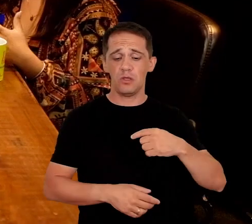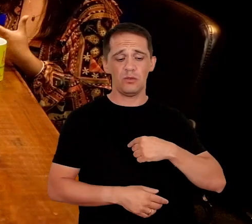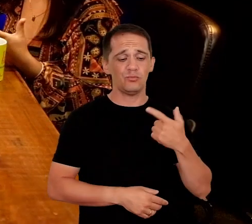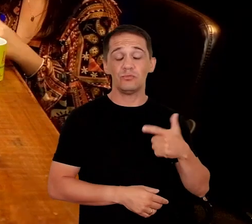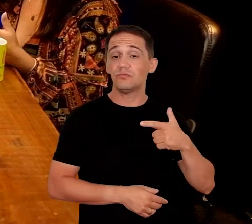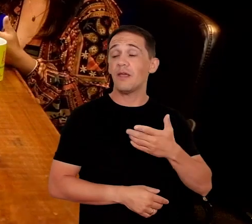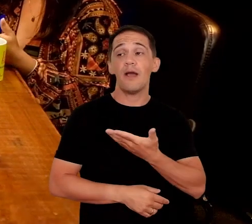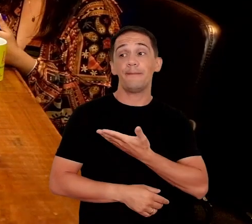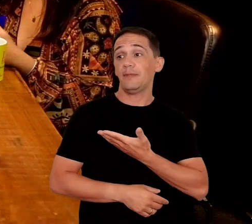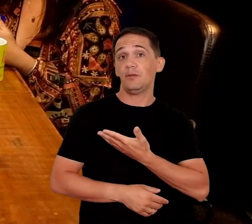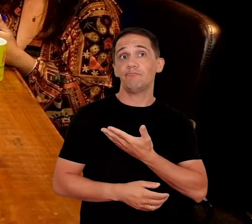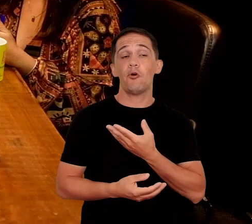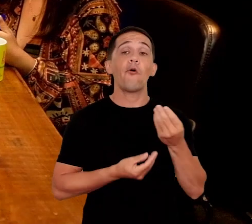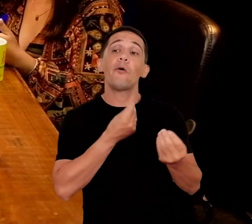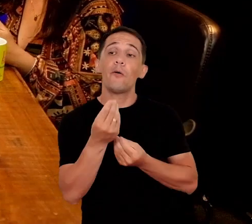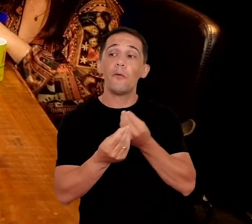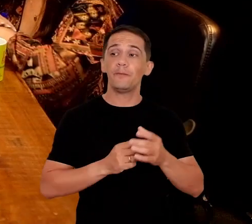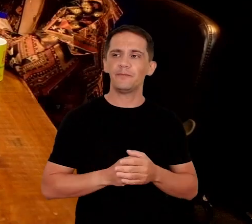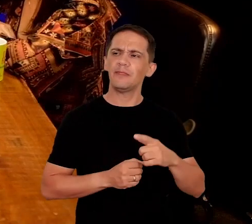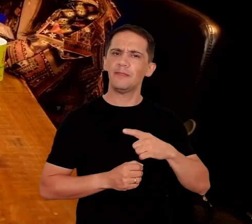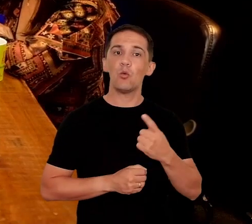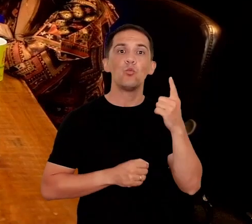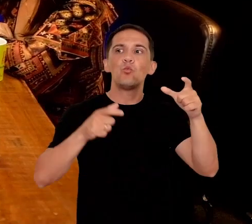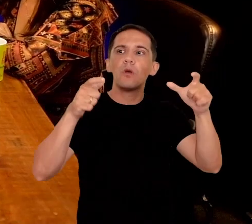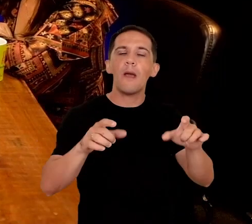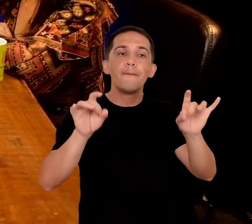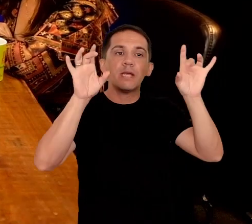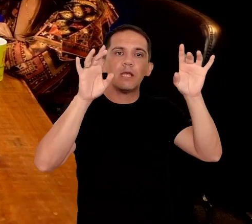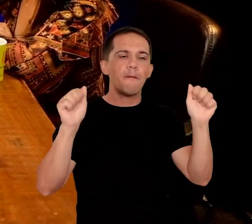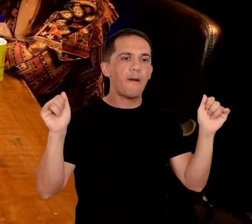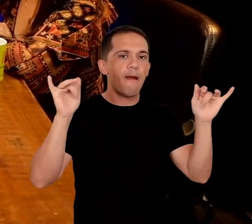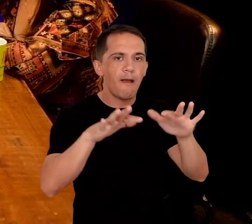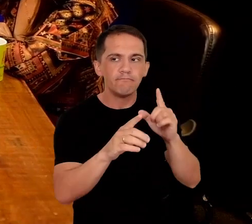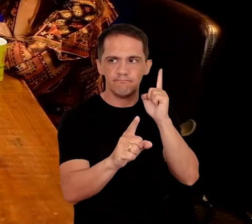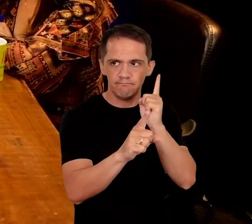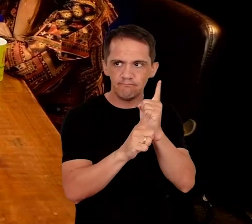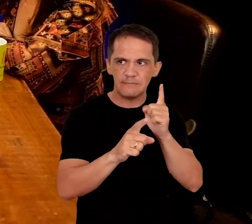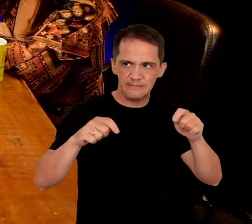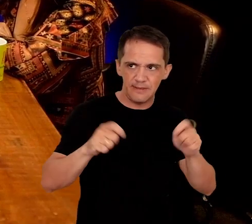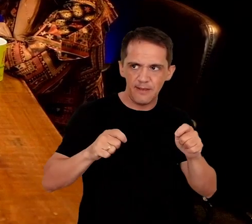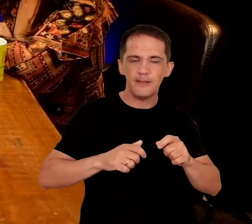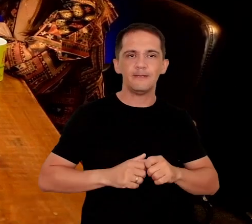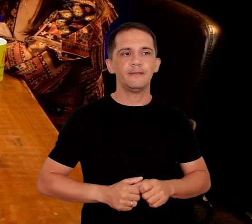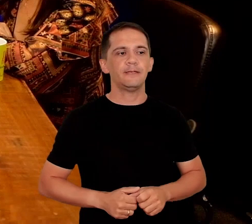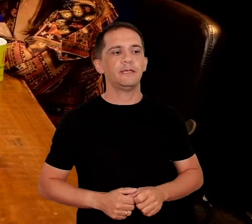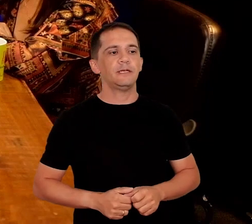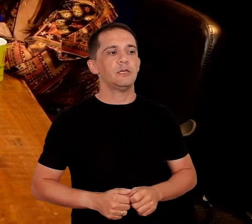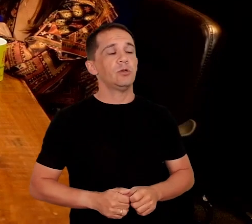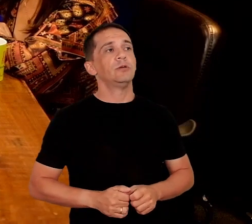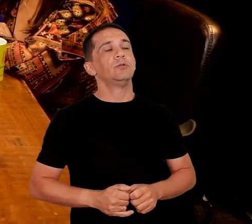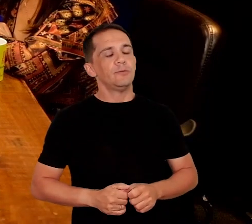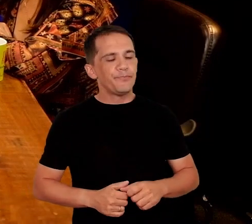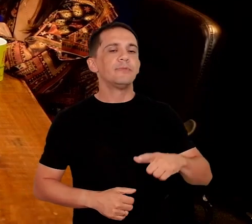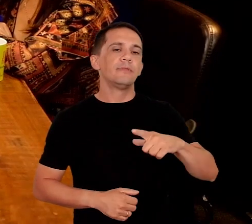Vocês têm alguma dica de lugar que as pessoas possam ir se interessam por essa questão? Olha, Existem